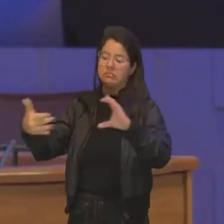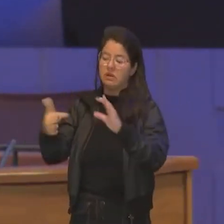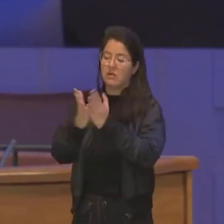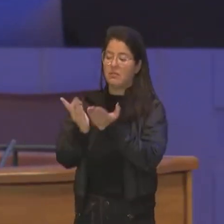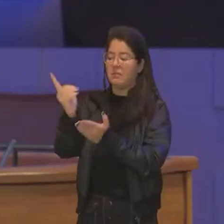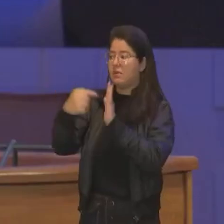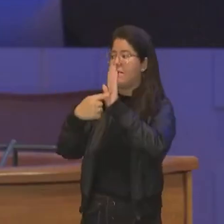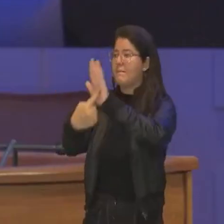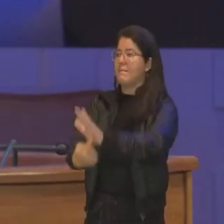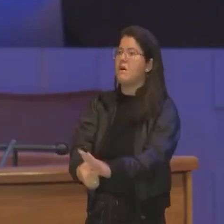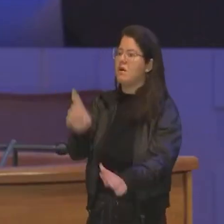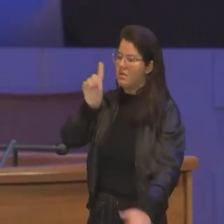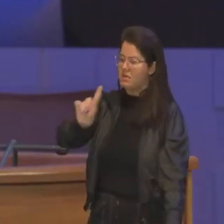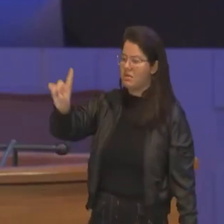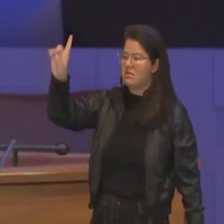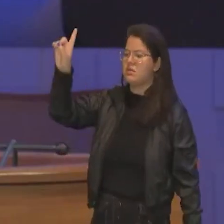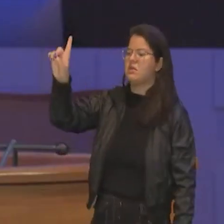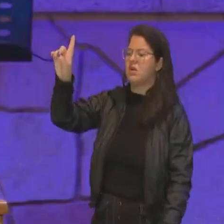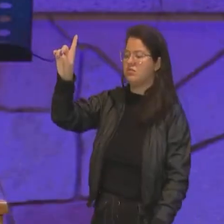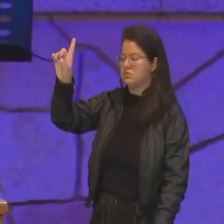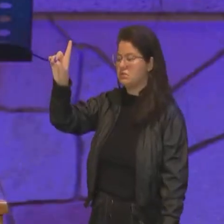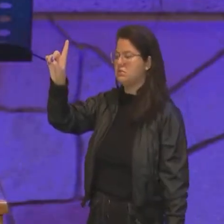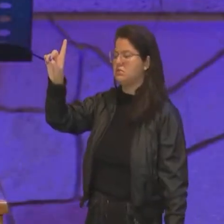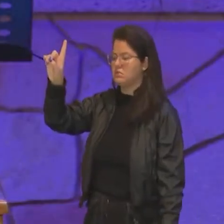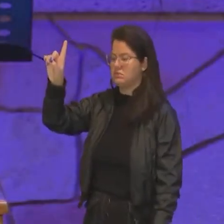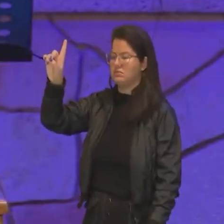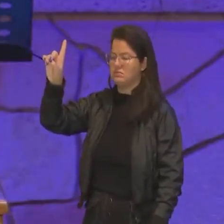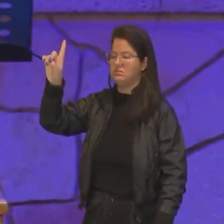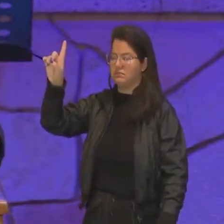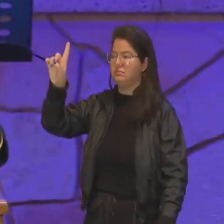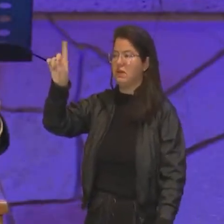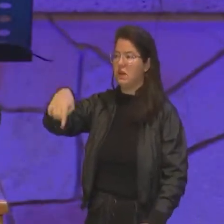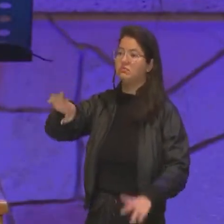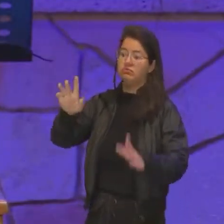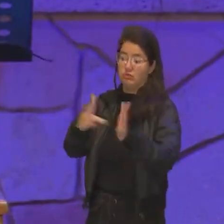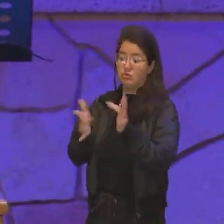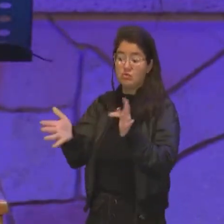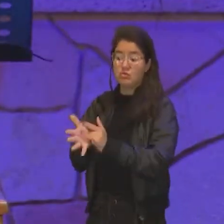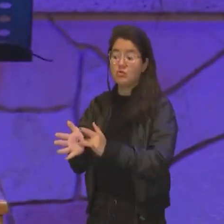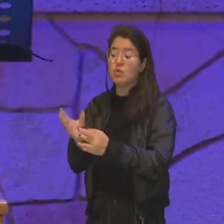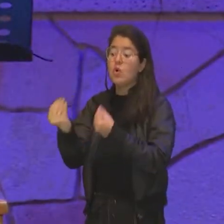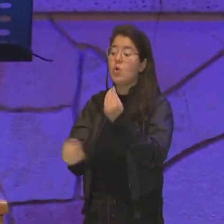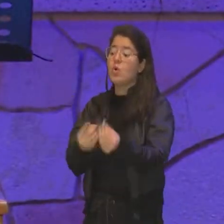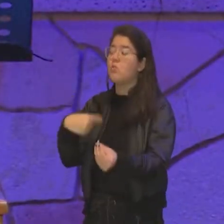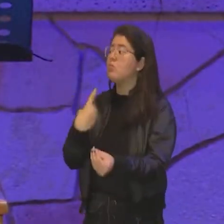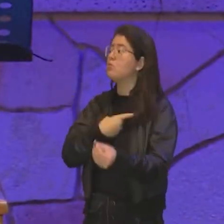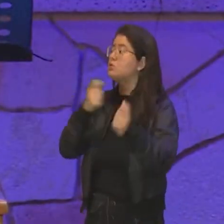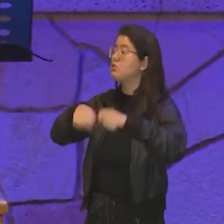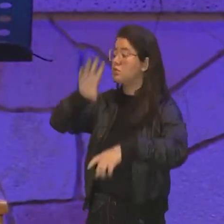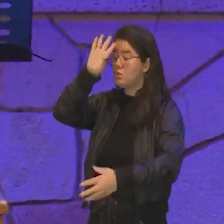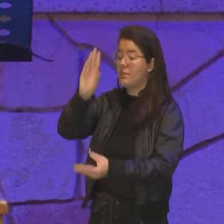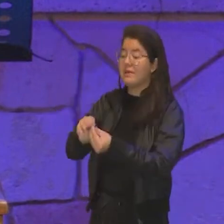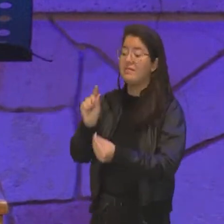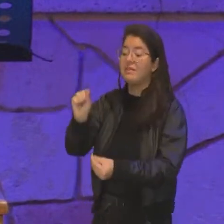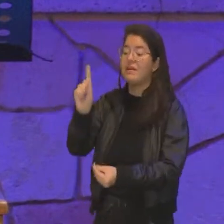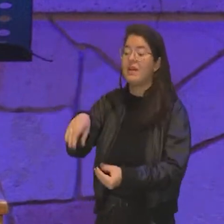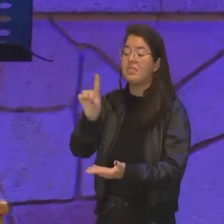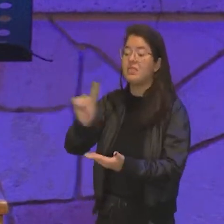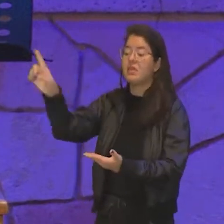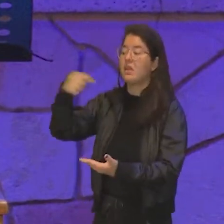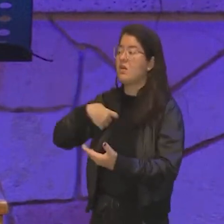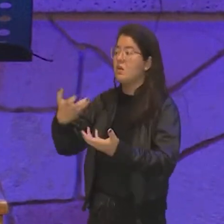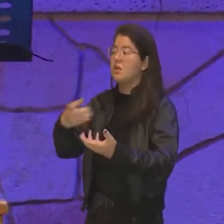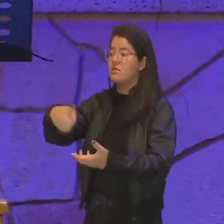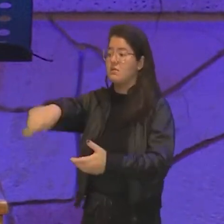que Deus estava em Cristo. Como nós podemos conhecer Deus? Eu queria que você abrisse a